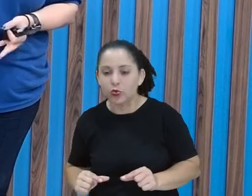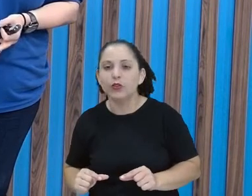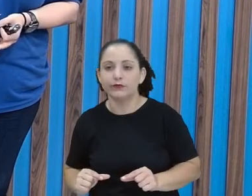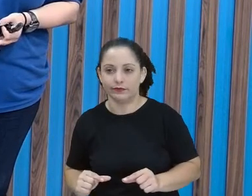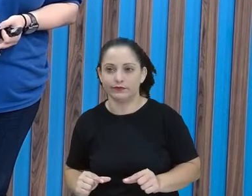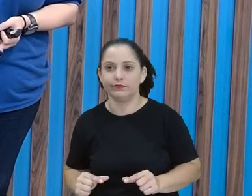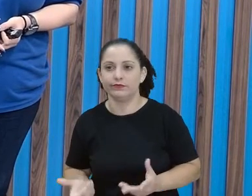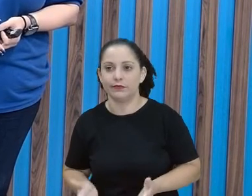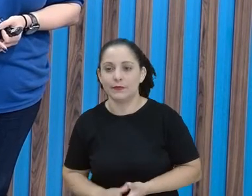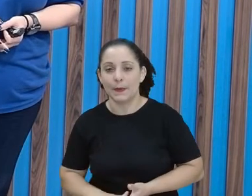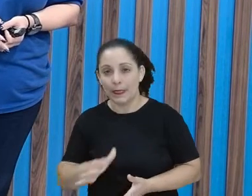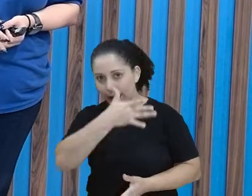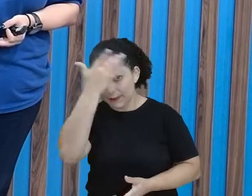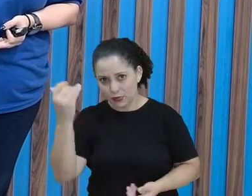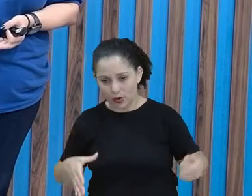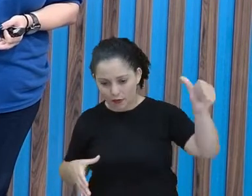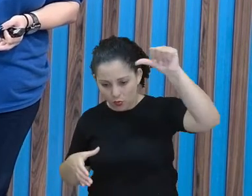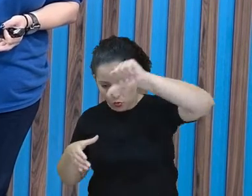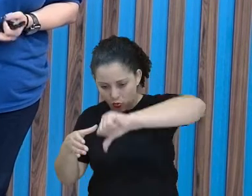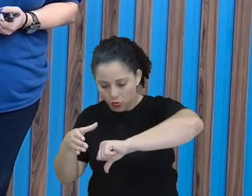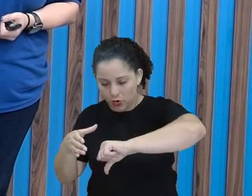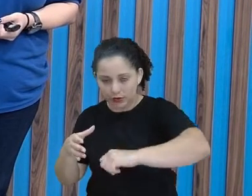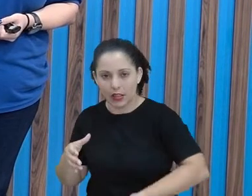ingerir aquela água,